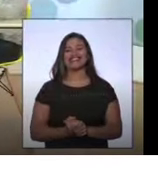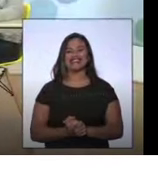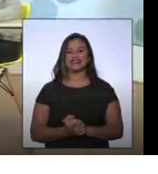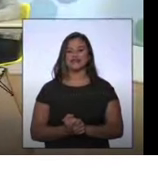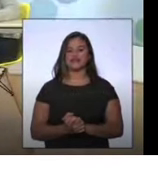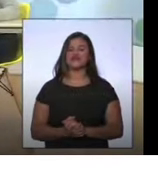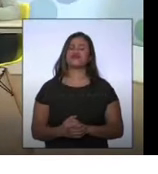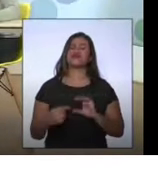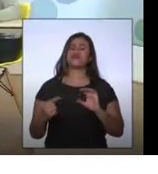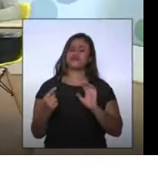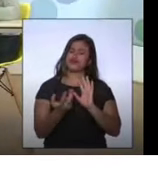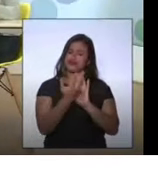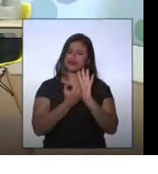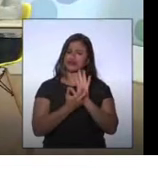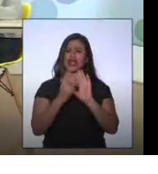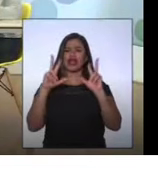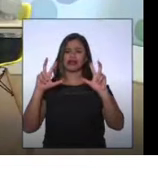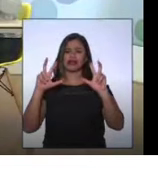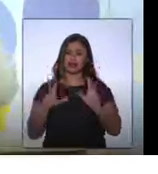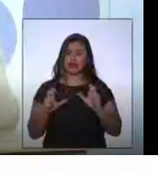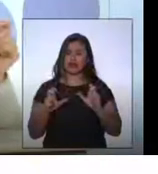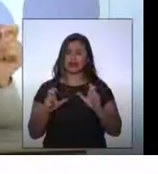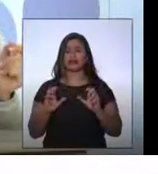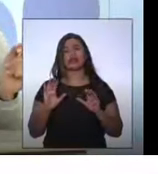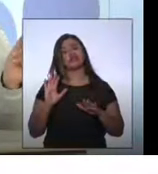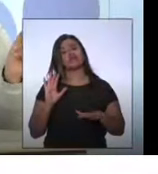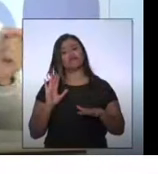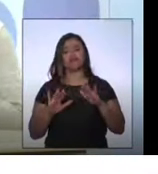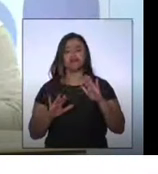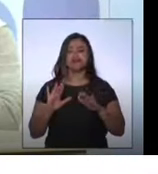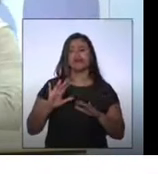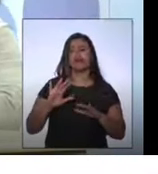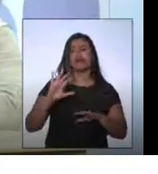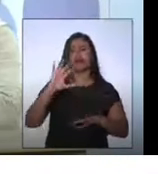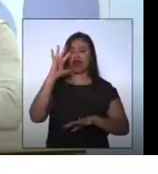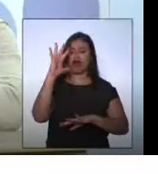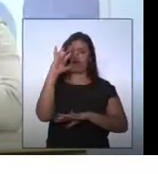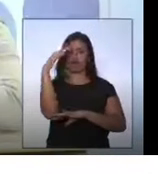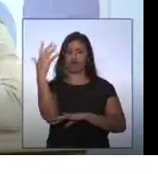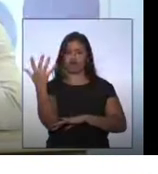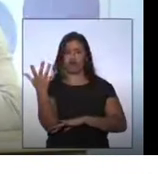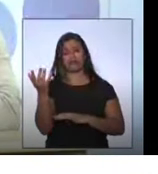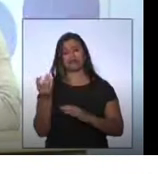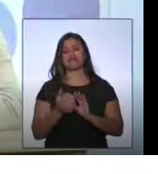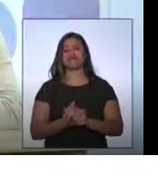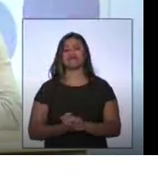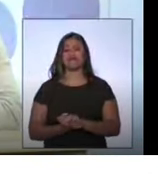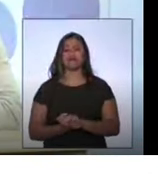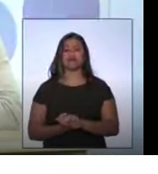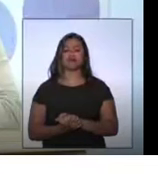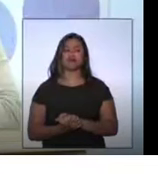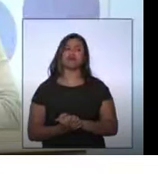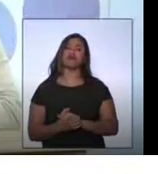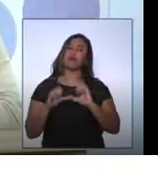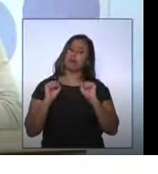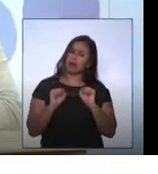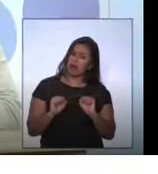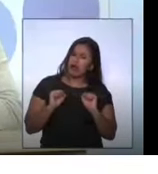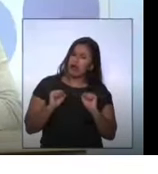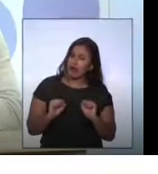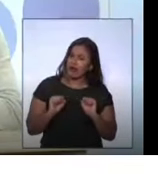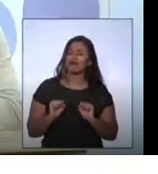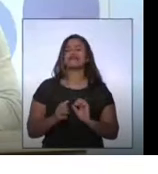Esse tema, ele sugere desastre ambiental? Desastre ambiental? Temos mais. Claro, desastre ambiental, sim, com